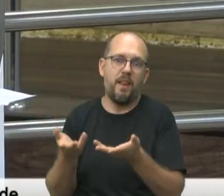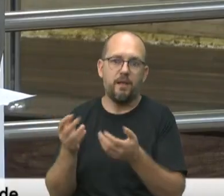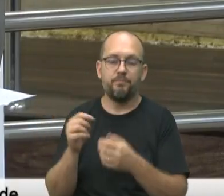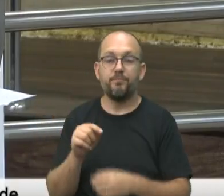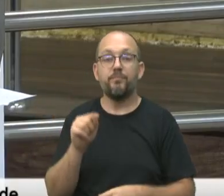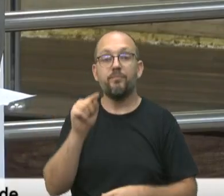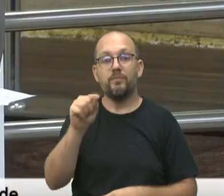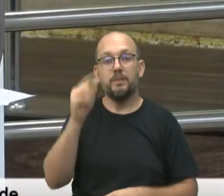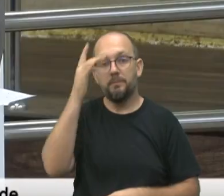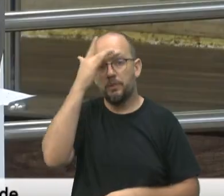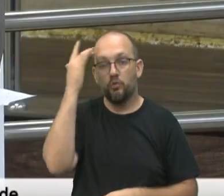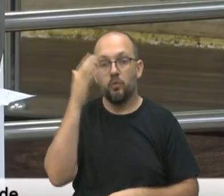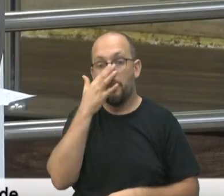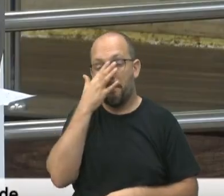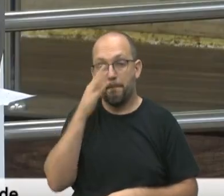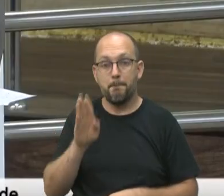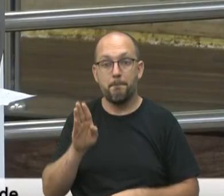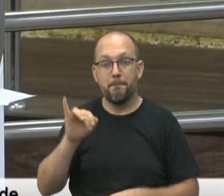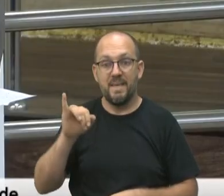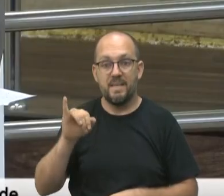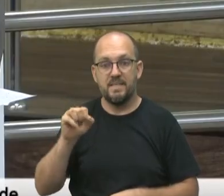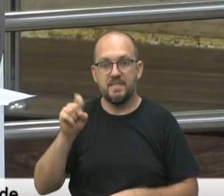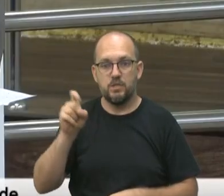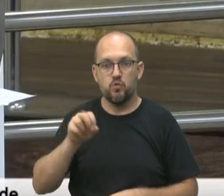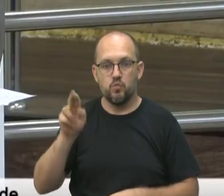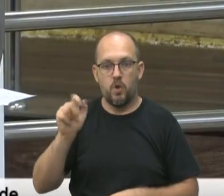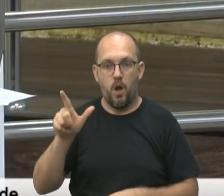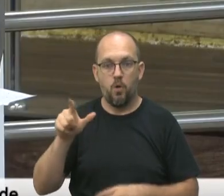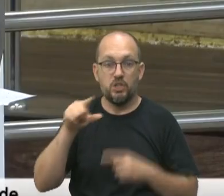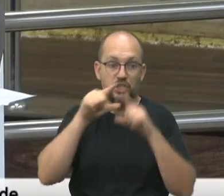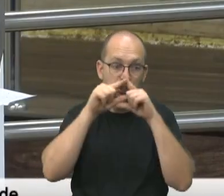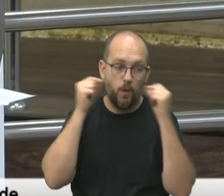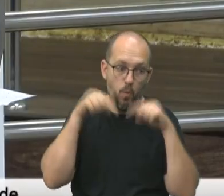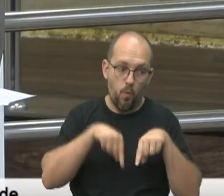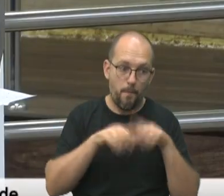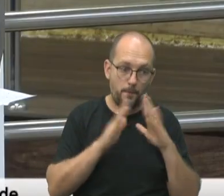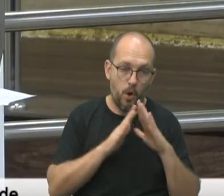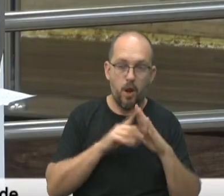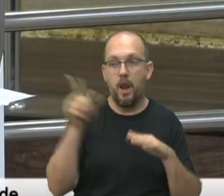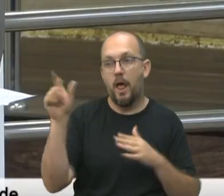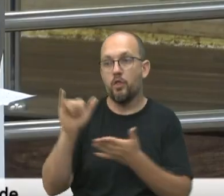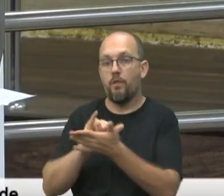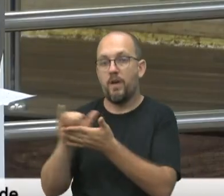uma pessoa bissexual em Jaú ou em Nova York, é diferente.